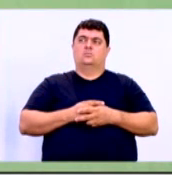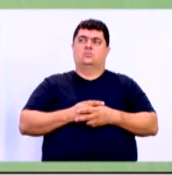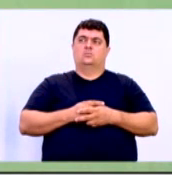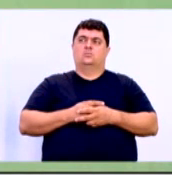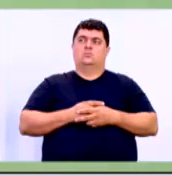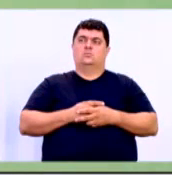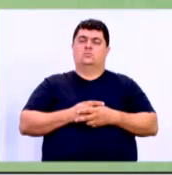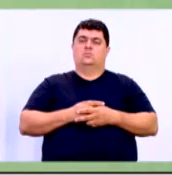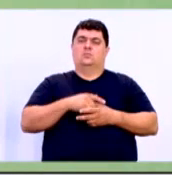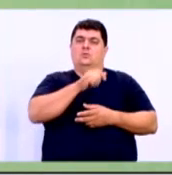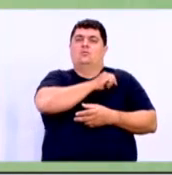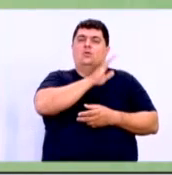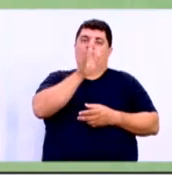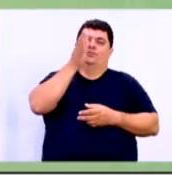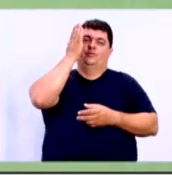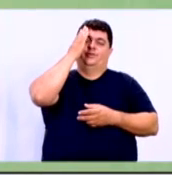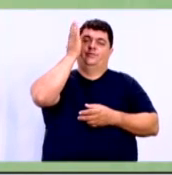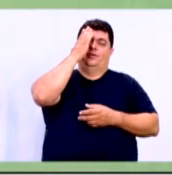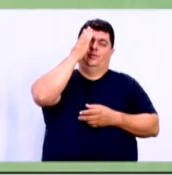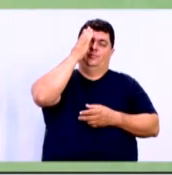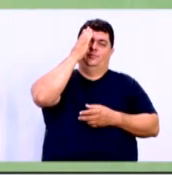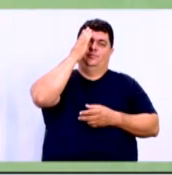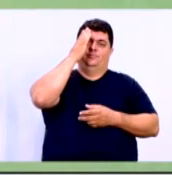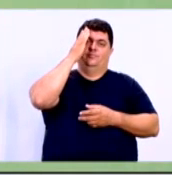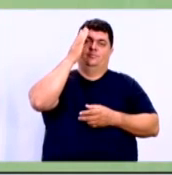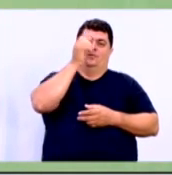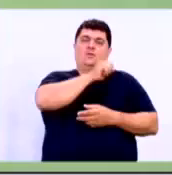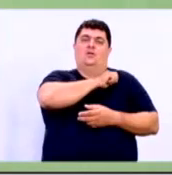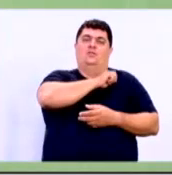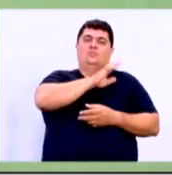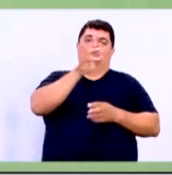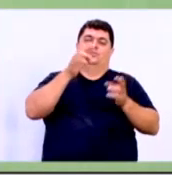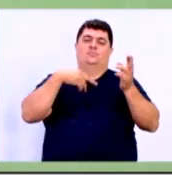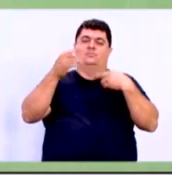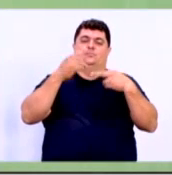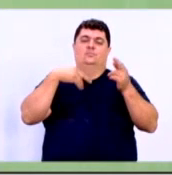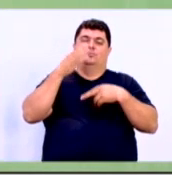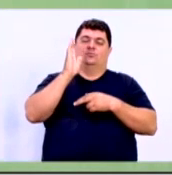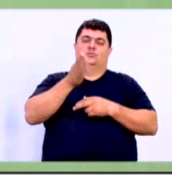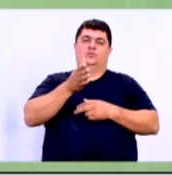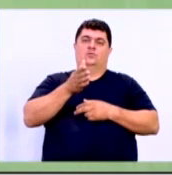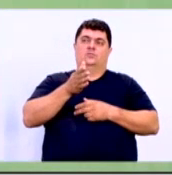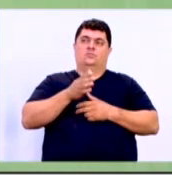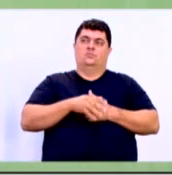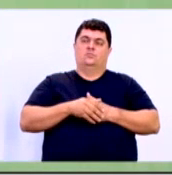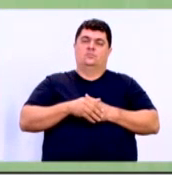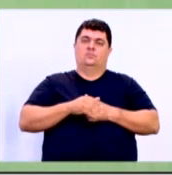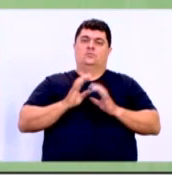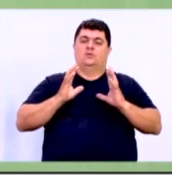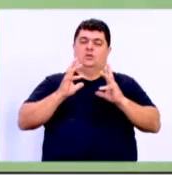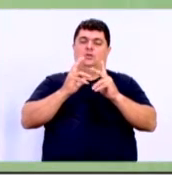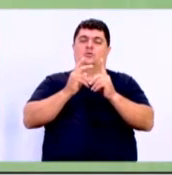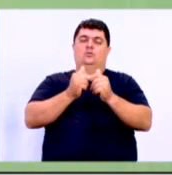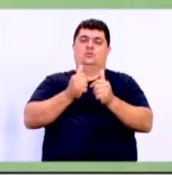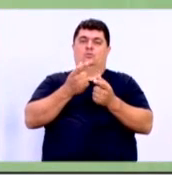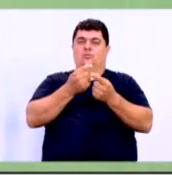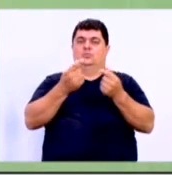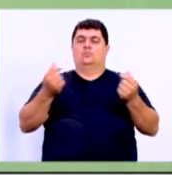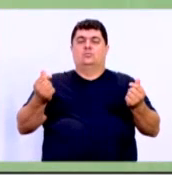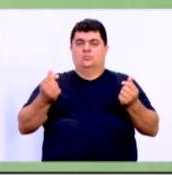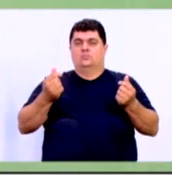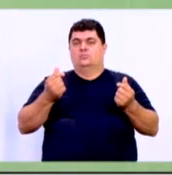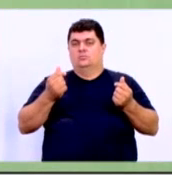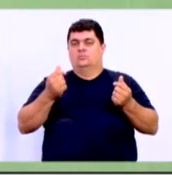Professor, o aluno com certeza já sabe, né, aluno? O aluno aqui já respondeu que são todos os custos